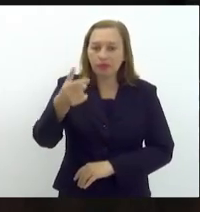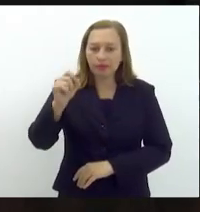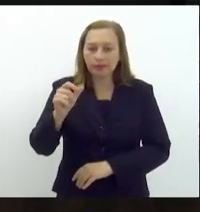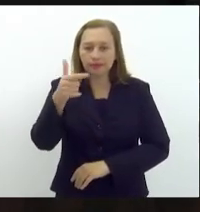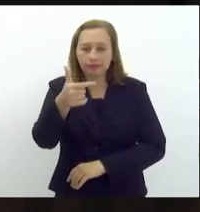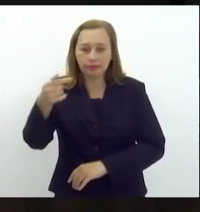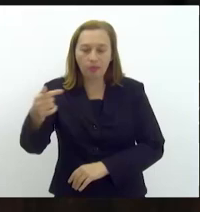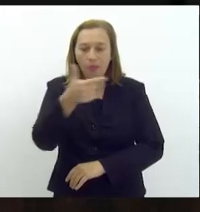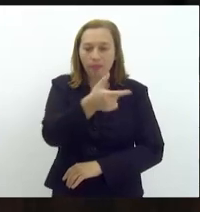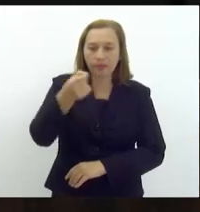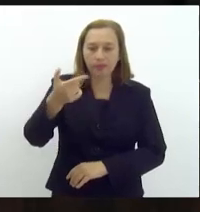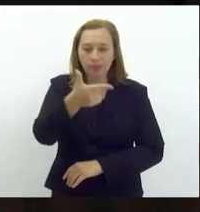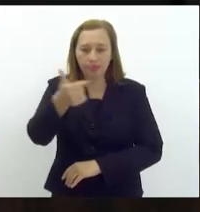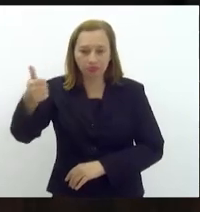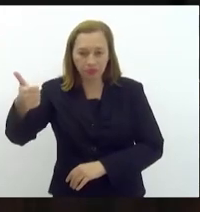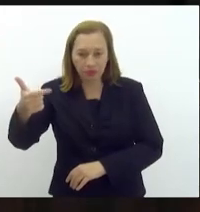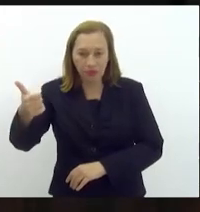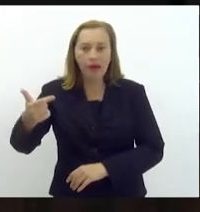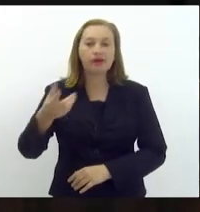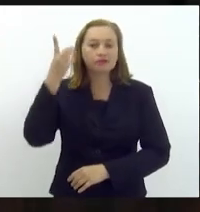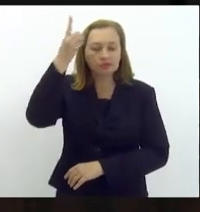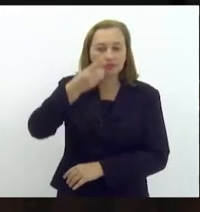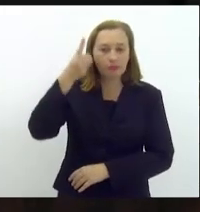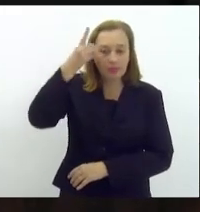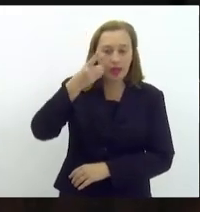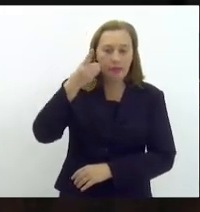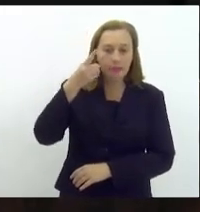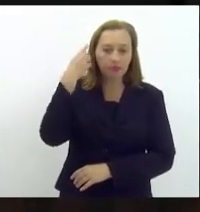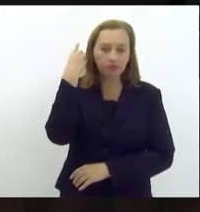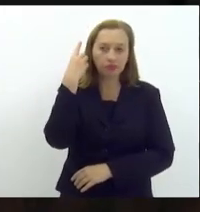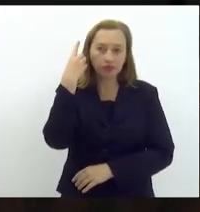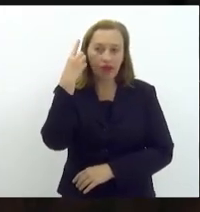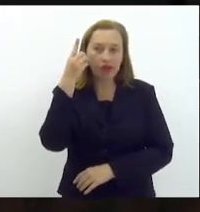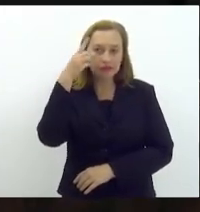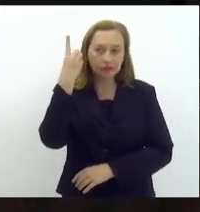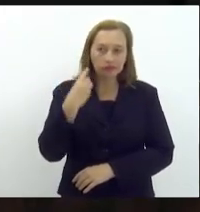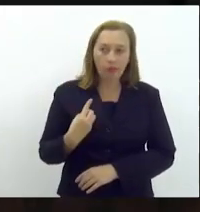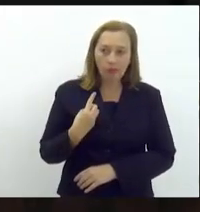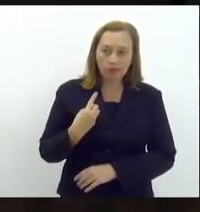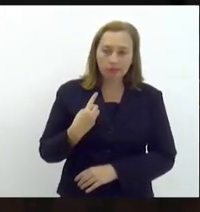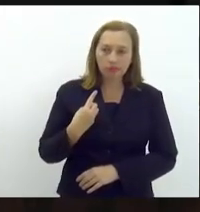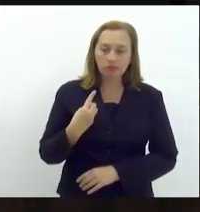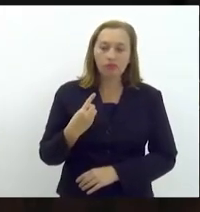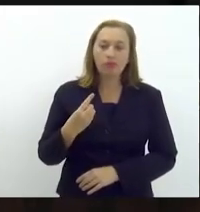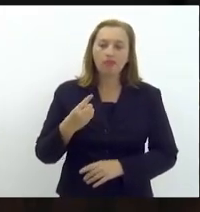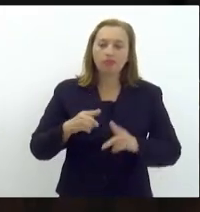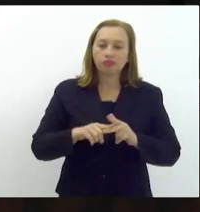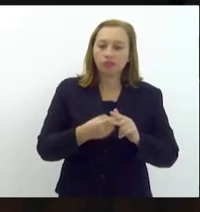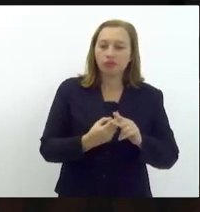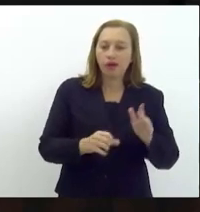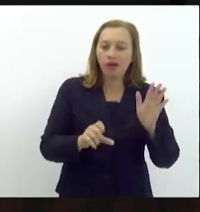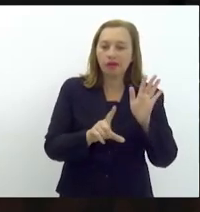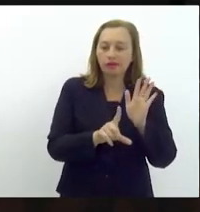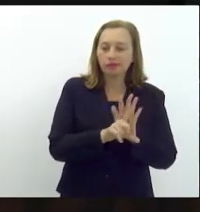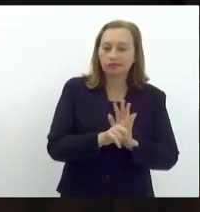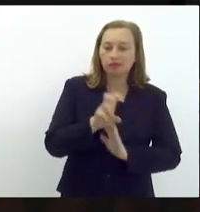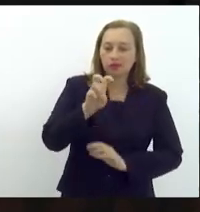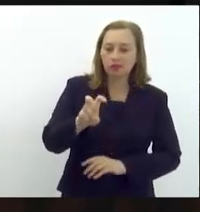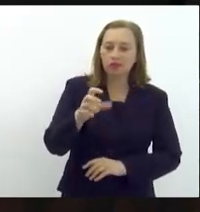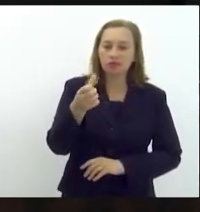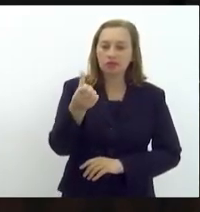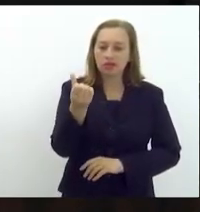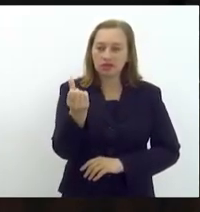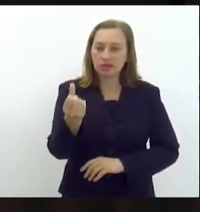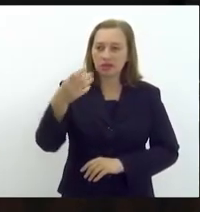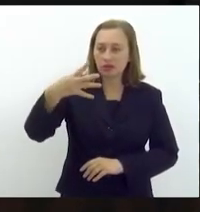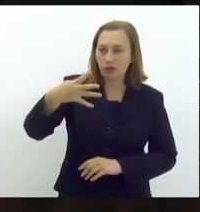2022 de autoria da deputada Dani Monteiro que altera a lei 5.645 de 6 de janeiro